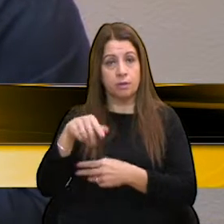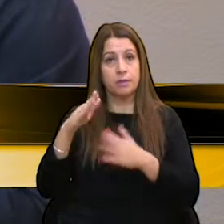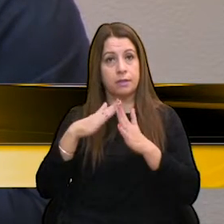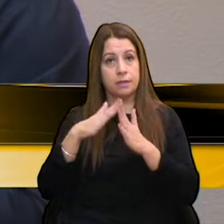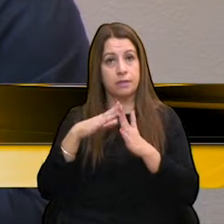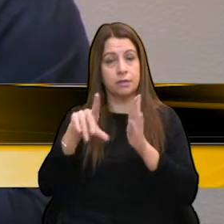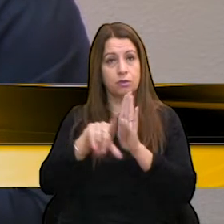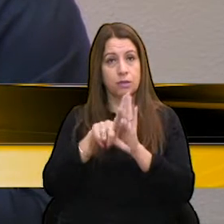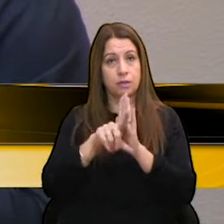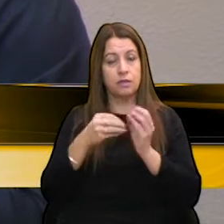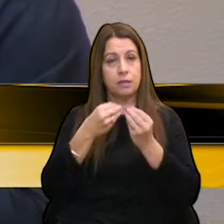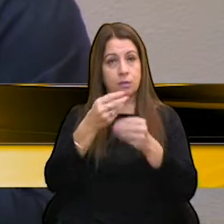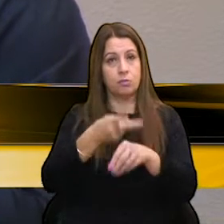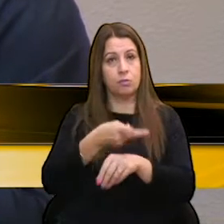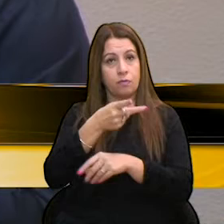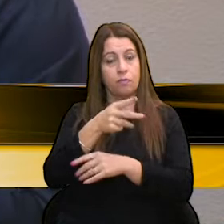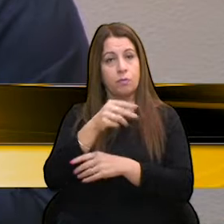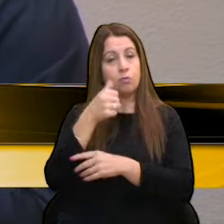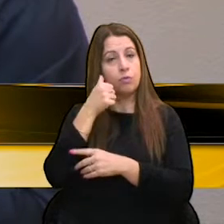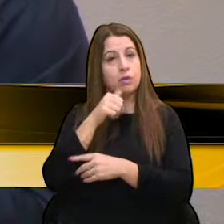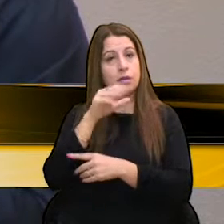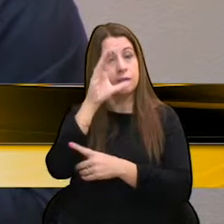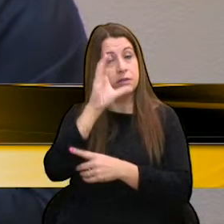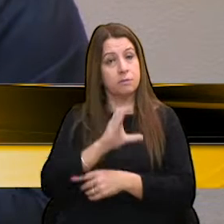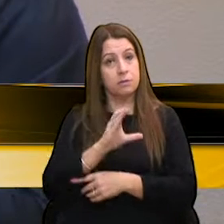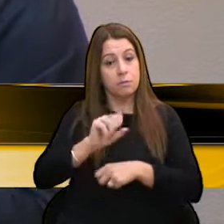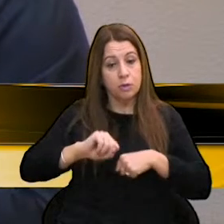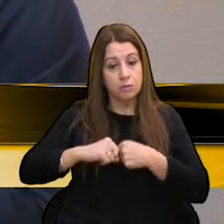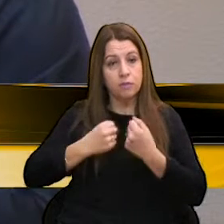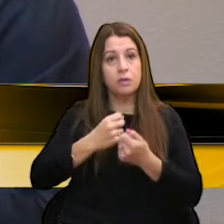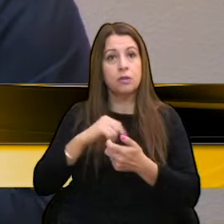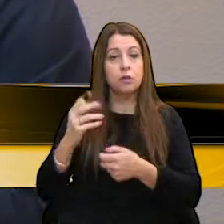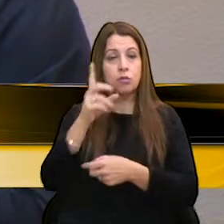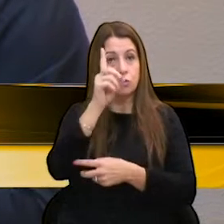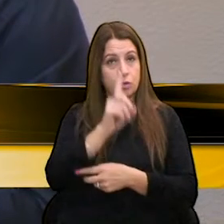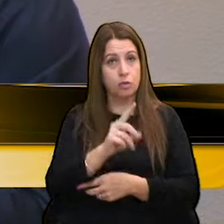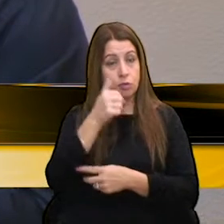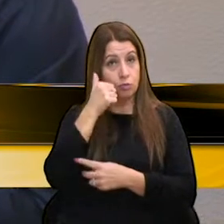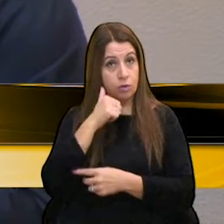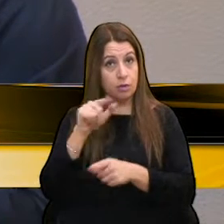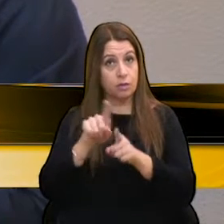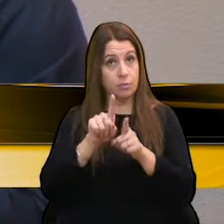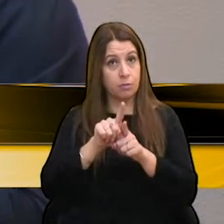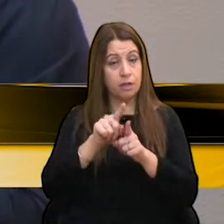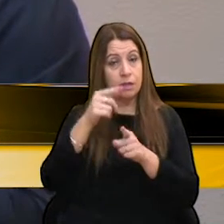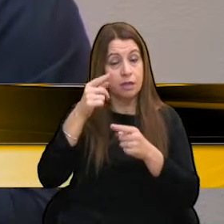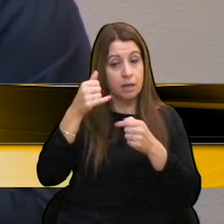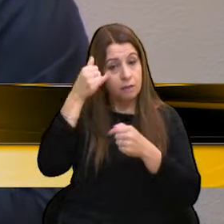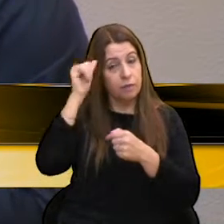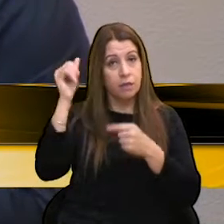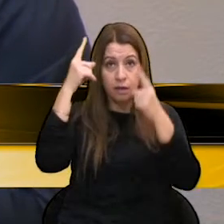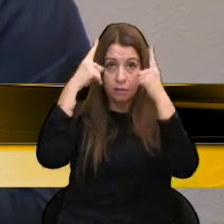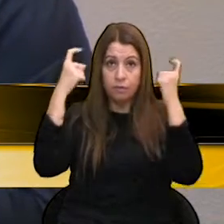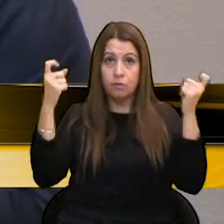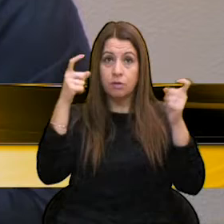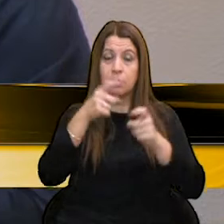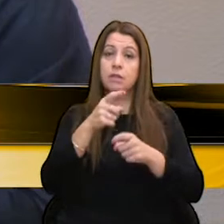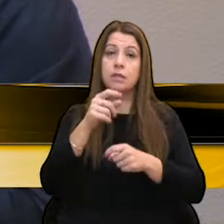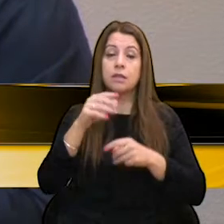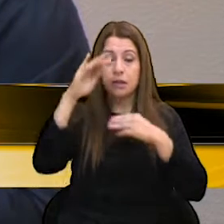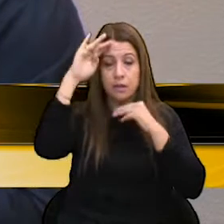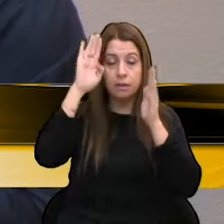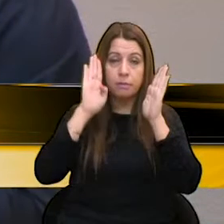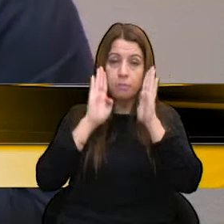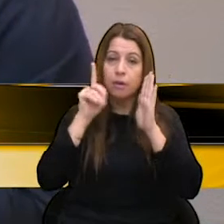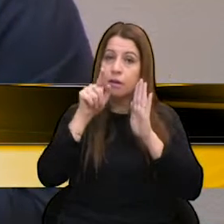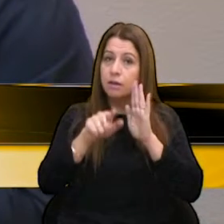lhe concedeu o troféu Mulher Cidadã pela atuação na defesa dos direitos da mulher e também no combate à violência. Enfim, a irmã Maria era uma